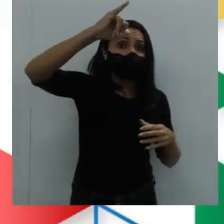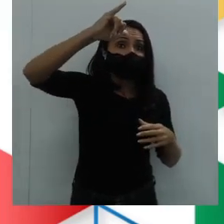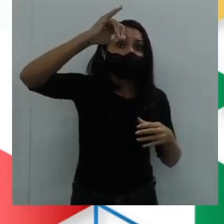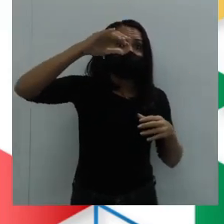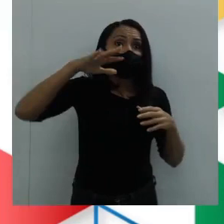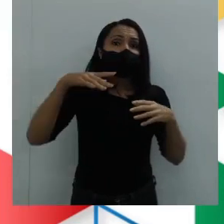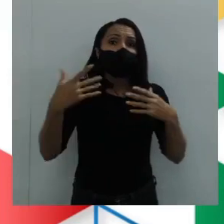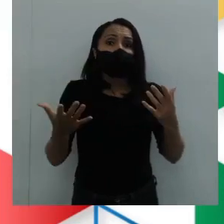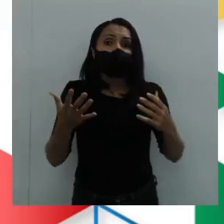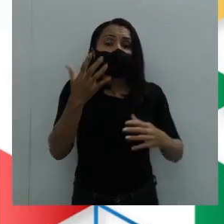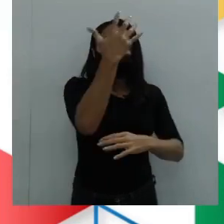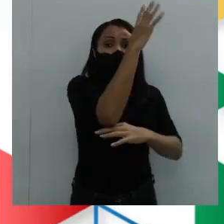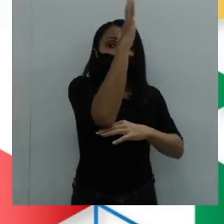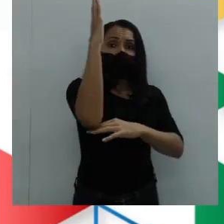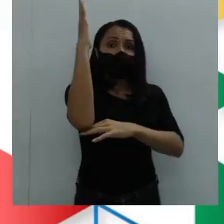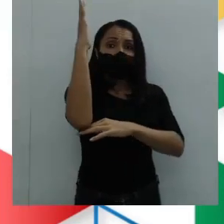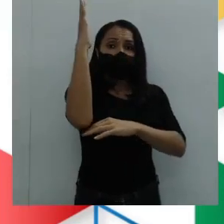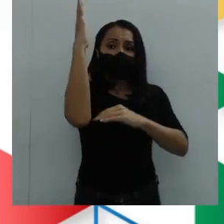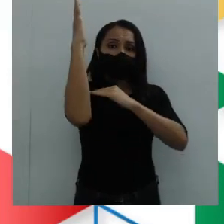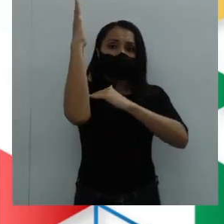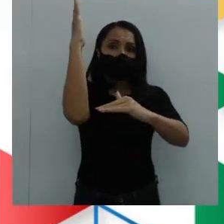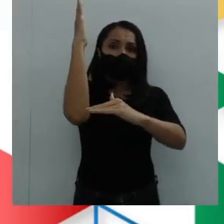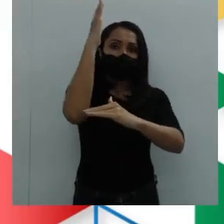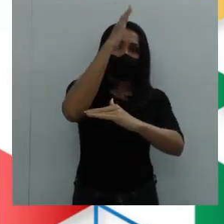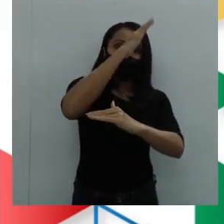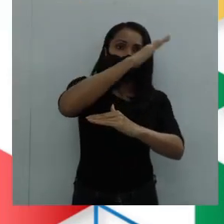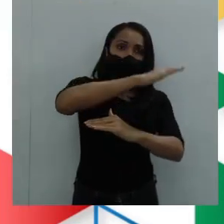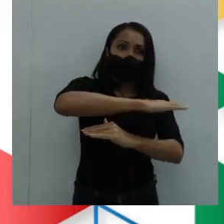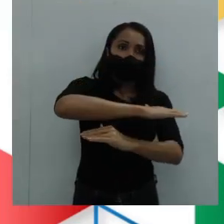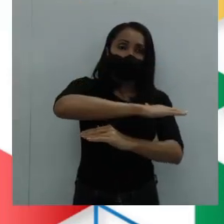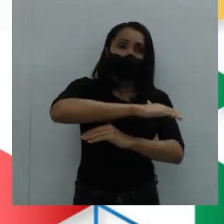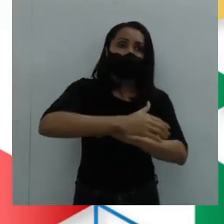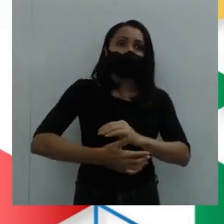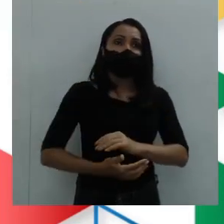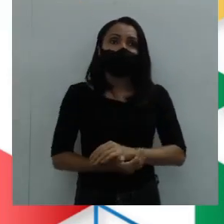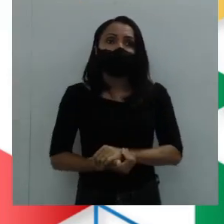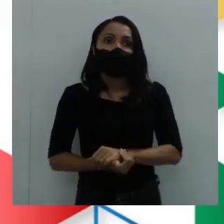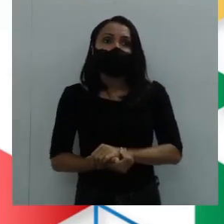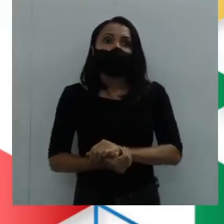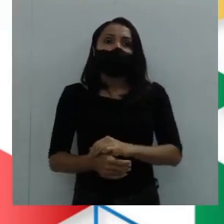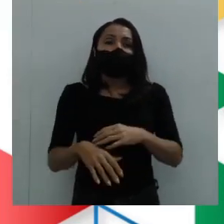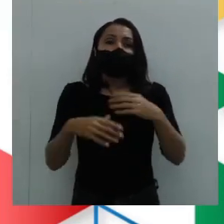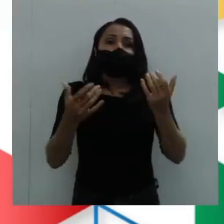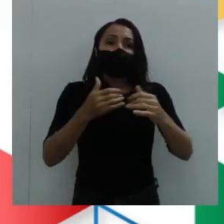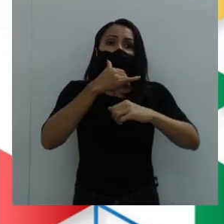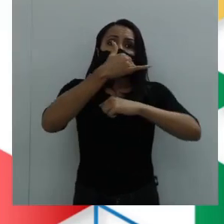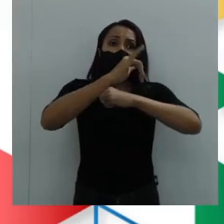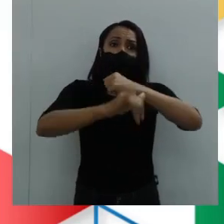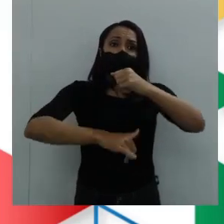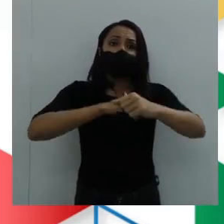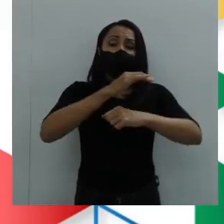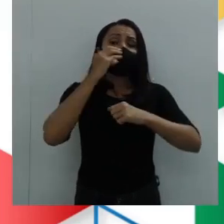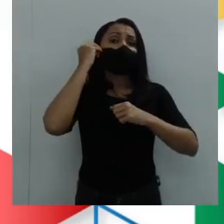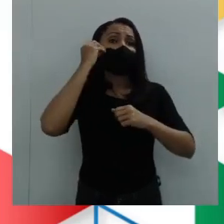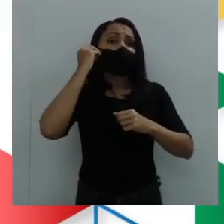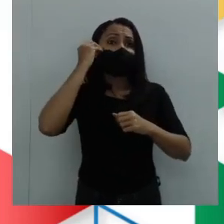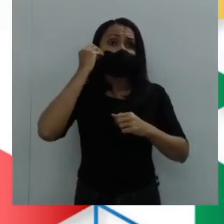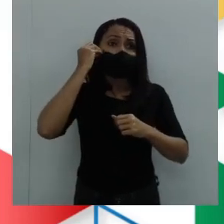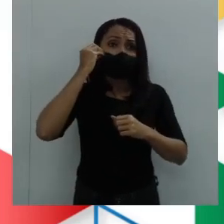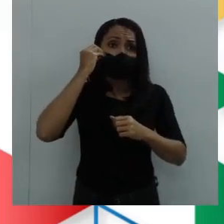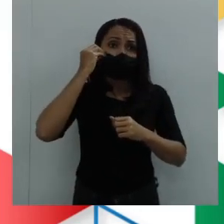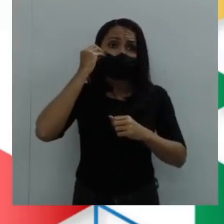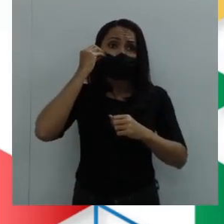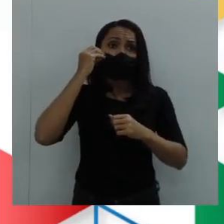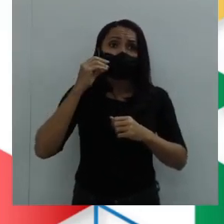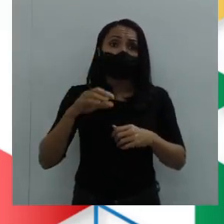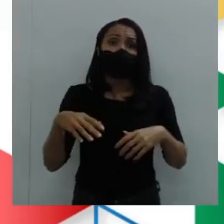o desmatamento, tem também a exploração atômicas e experimentais